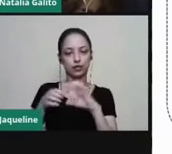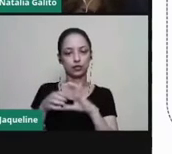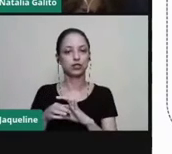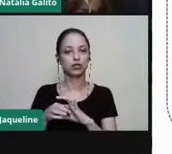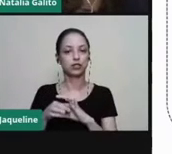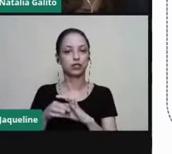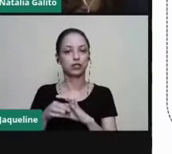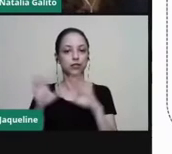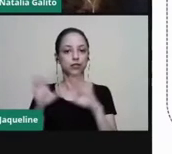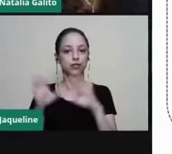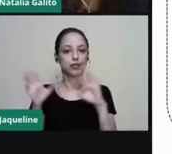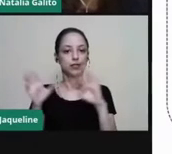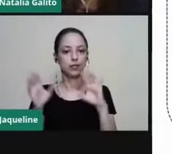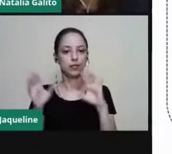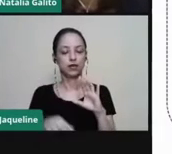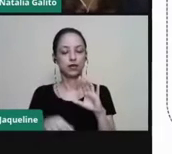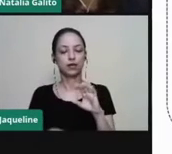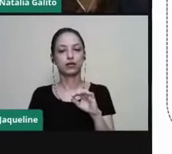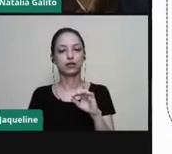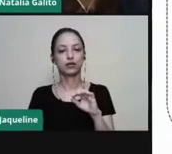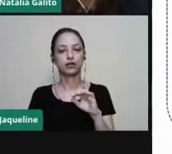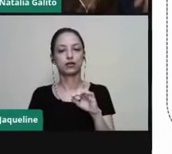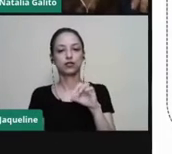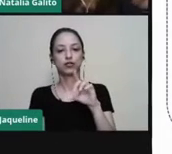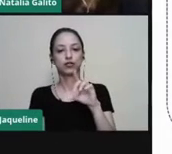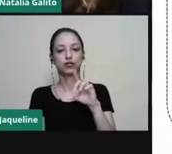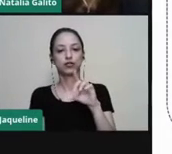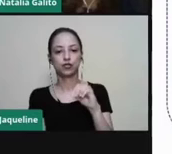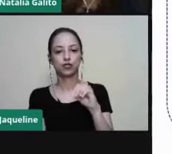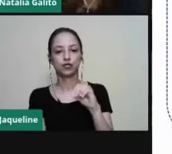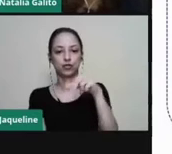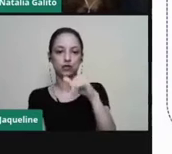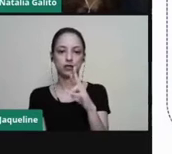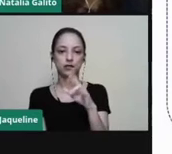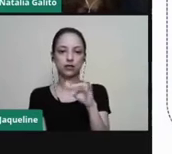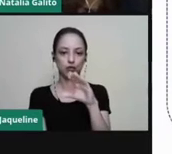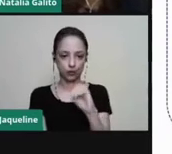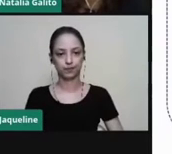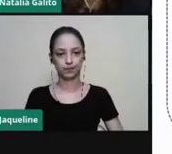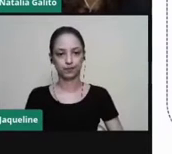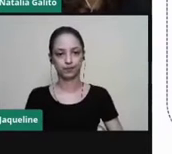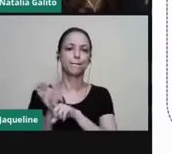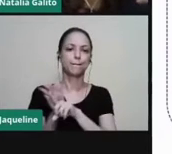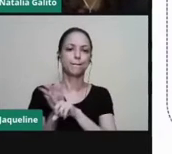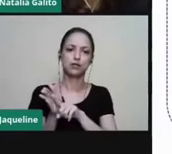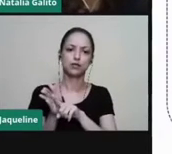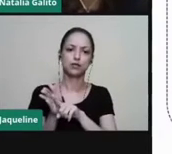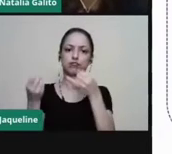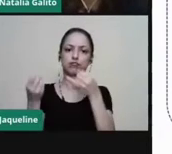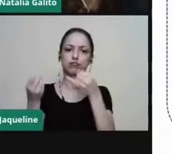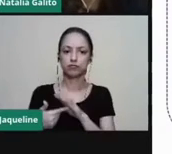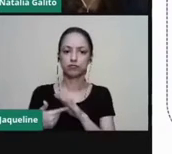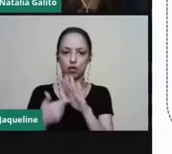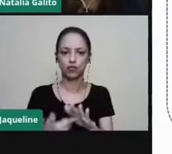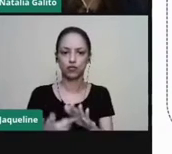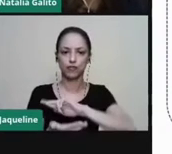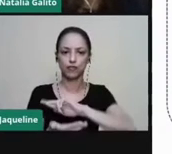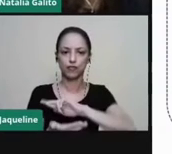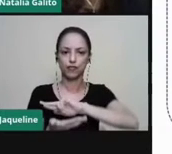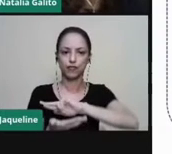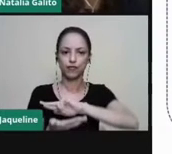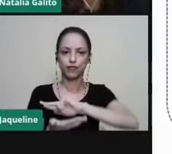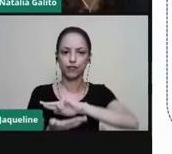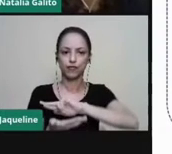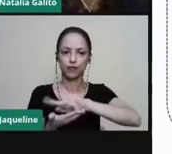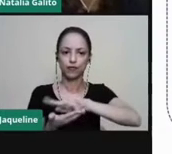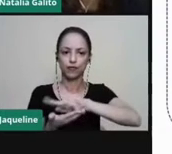fluxo naquele local aumente significativamente. Existem estudos que falam que vários estudos mostram que quanto